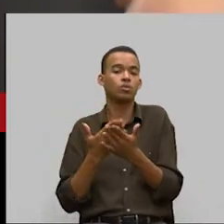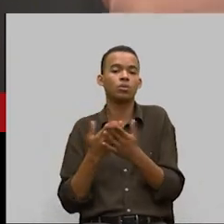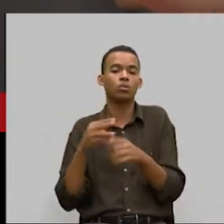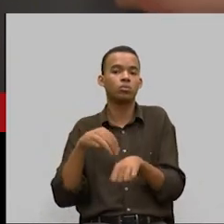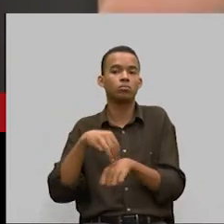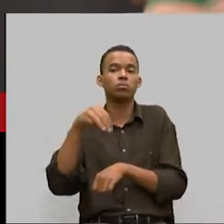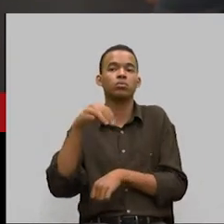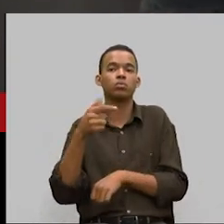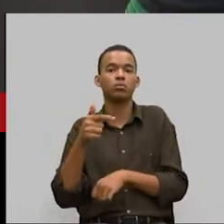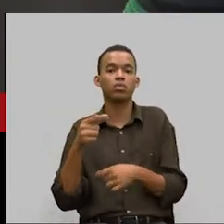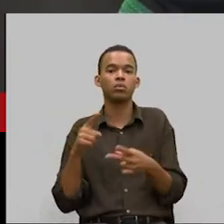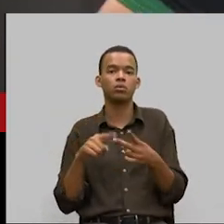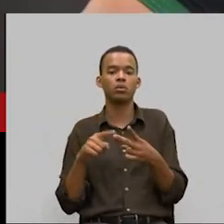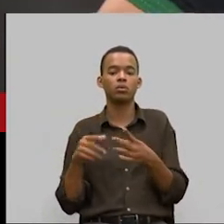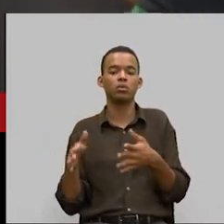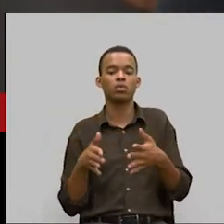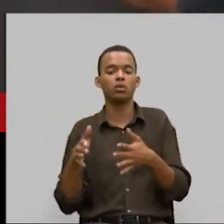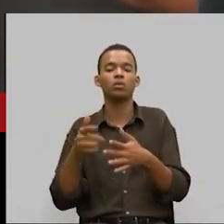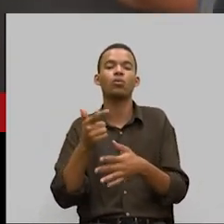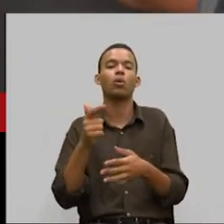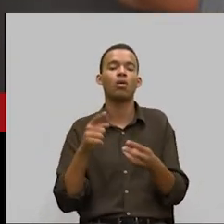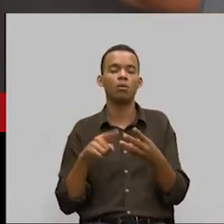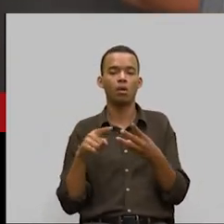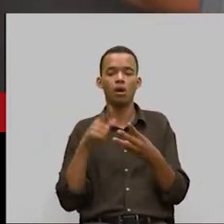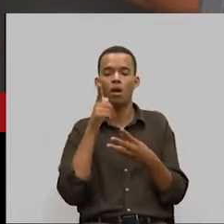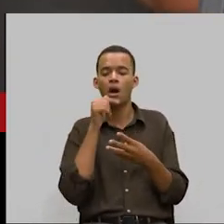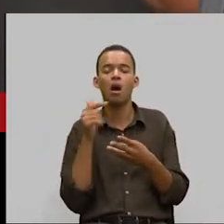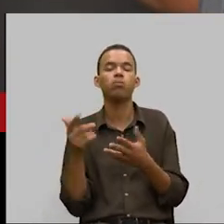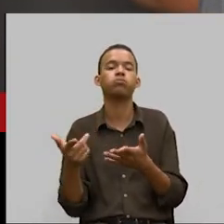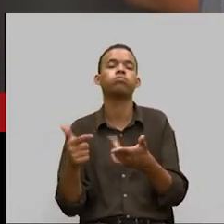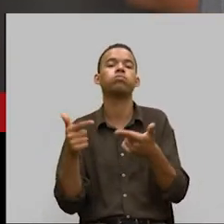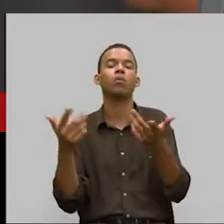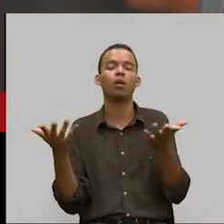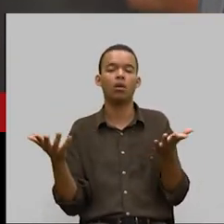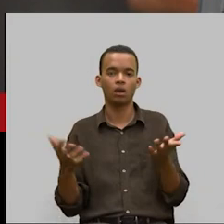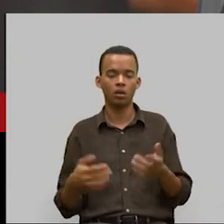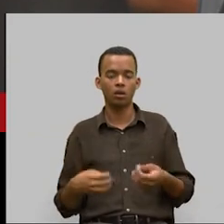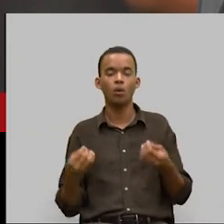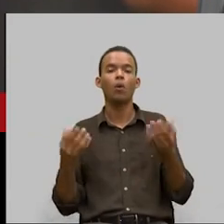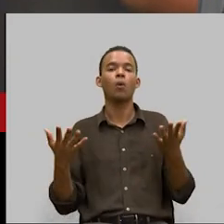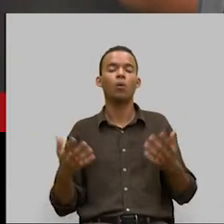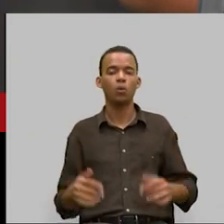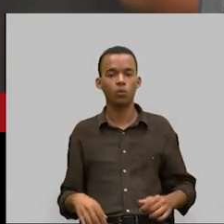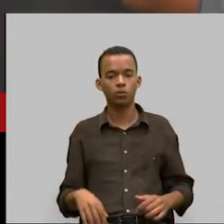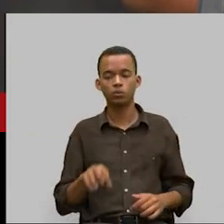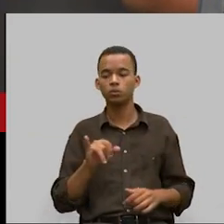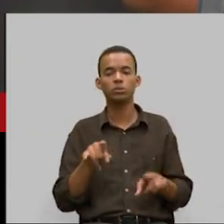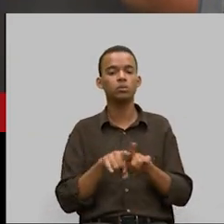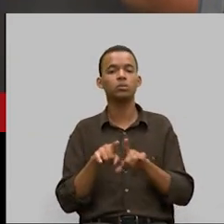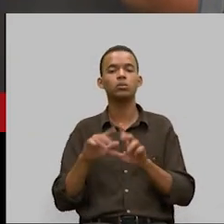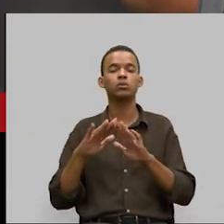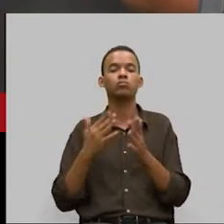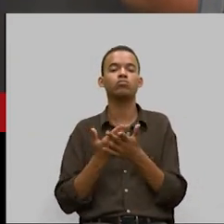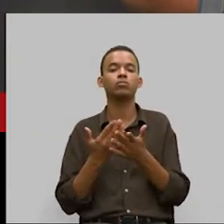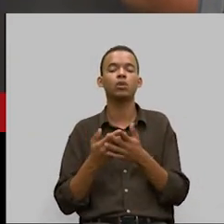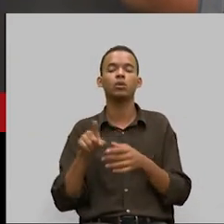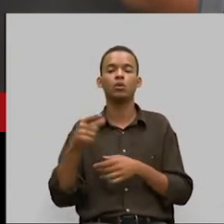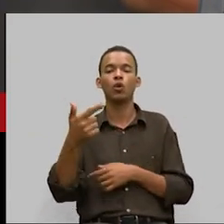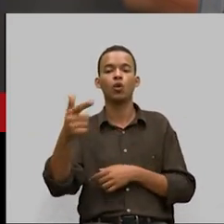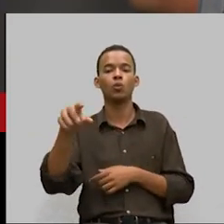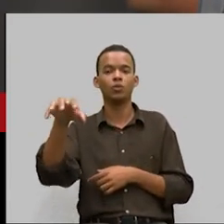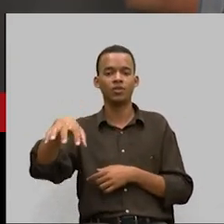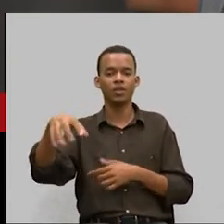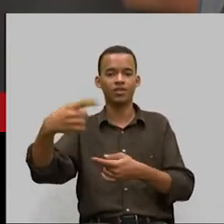se não chega a água não é como falar de uma escola que não tem não tá articulada com a